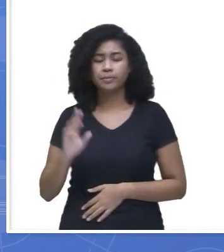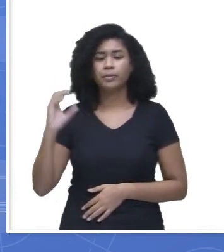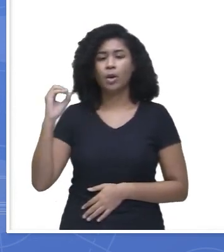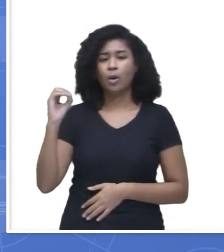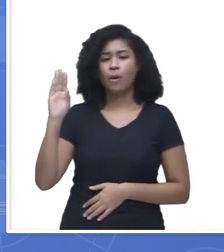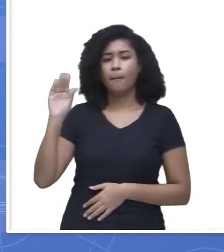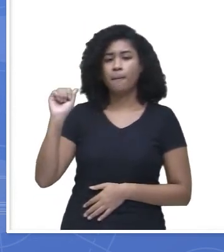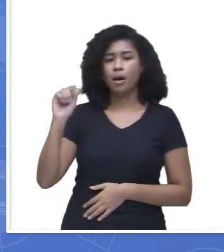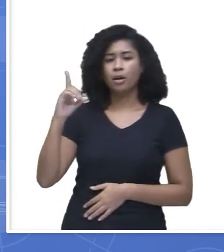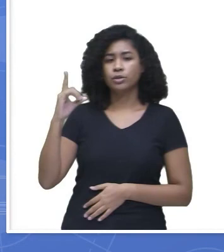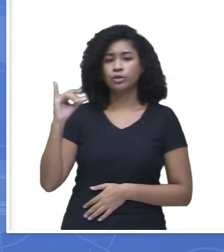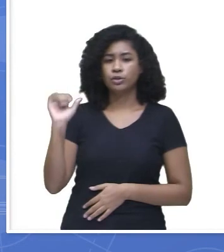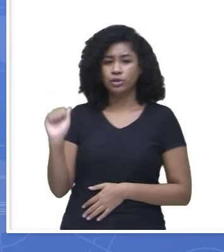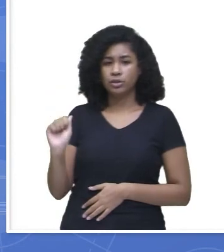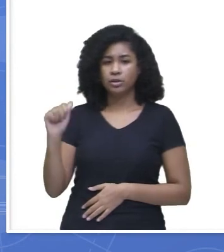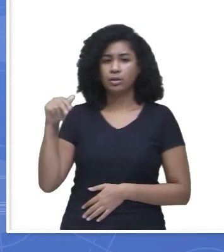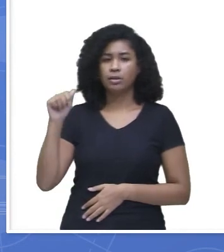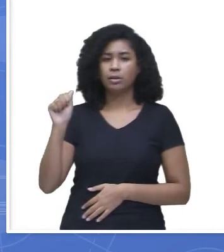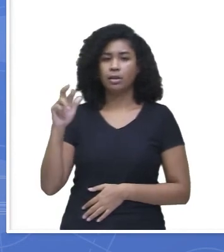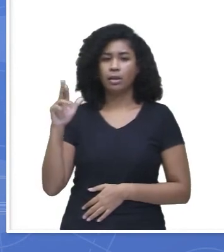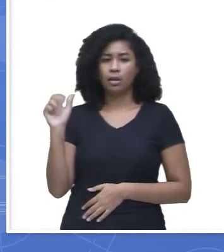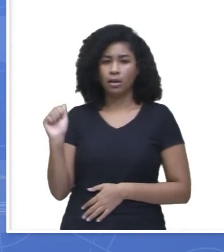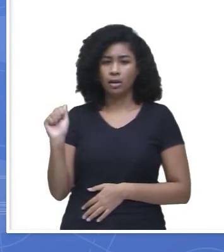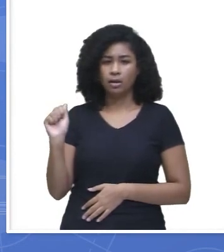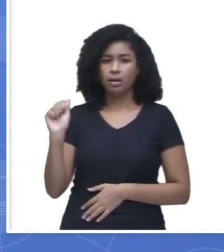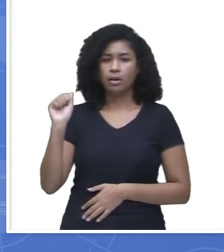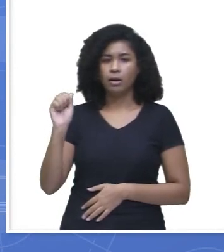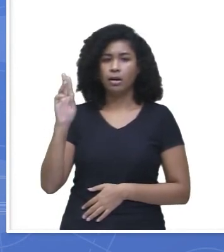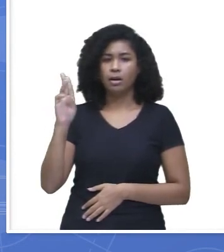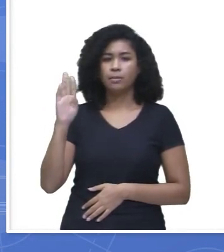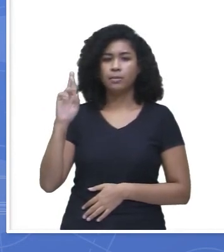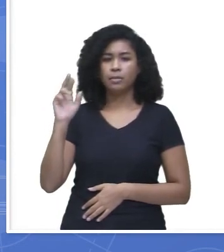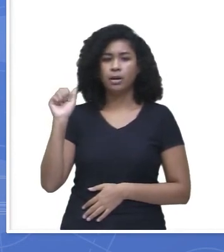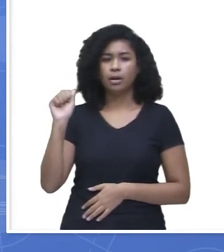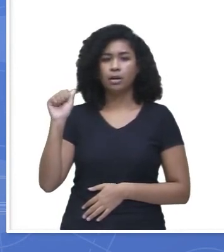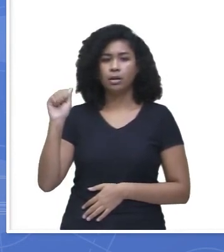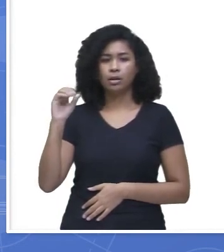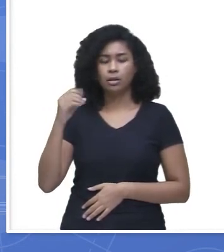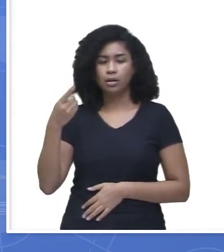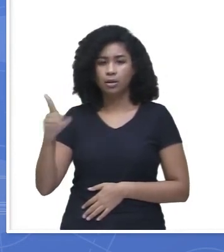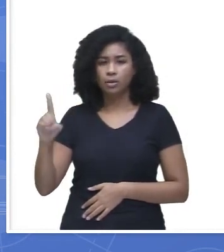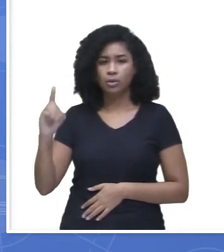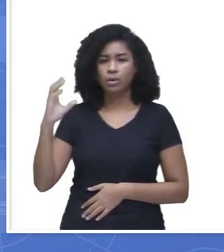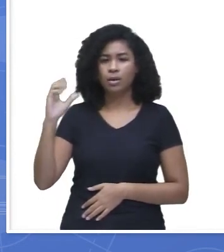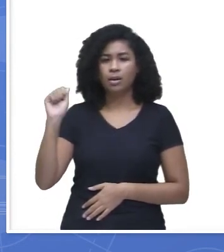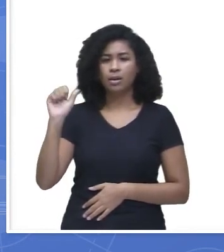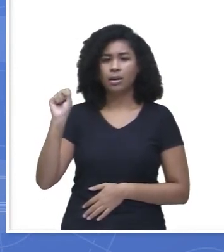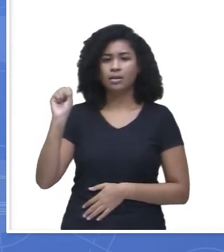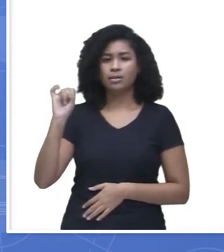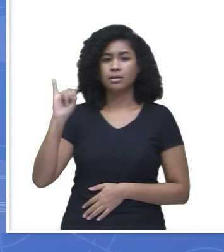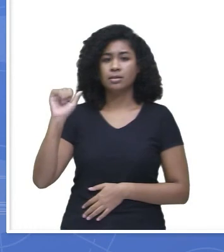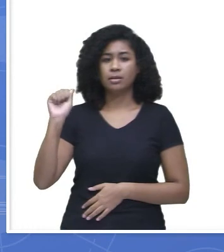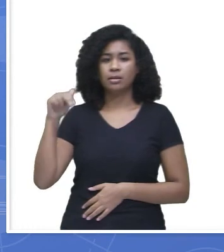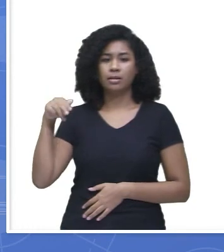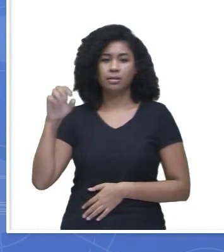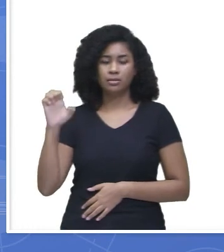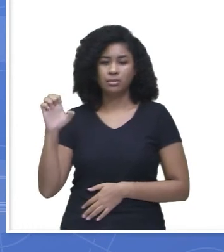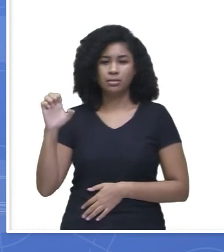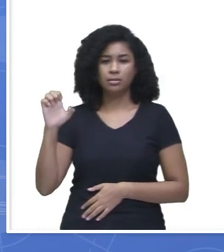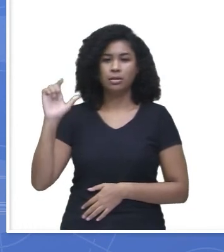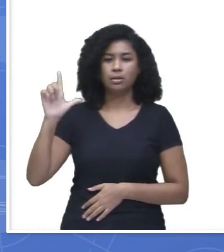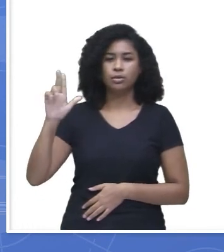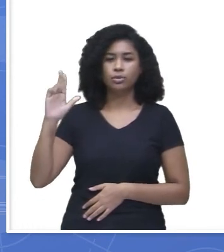Obadia, Naraquese, Abraão. Vamos lá, Cassiane, na próxima. Maria, o Lucas, da Escola